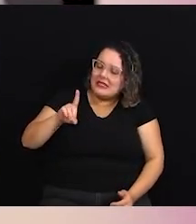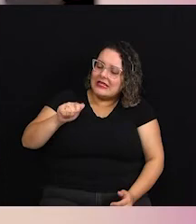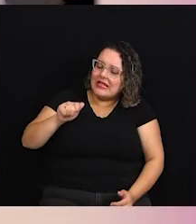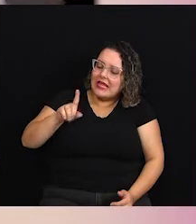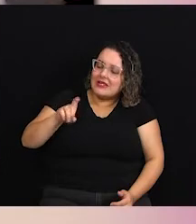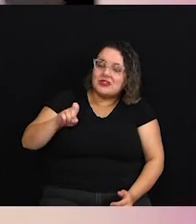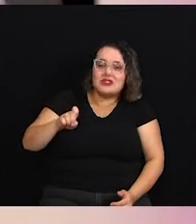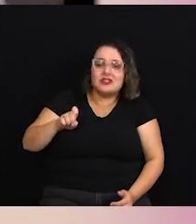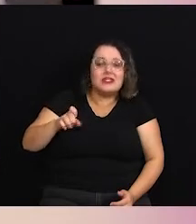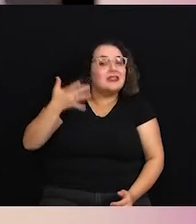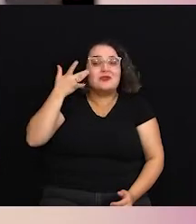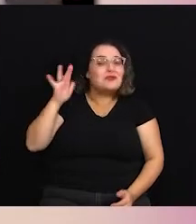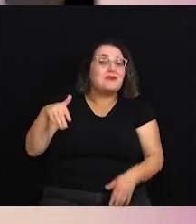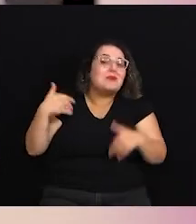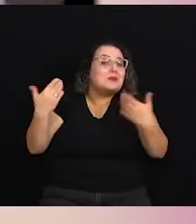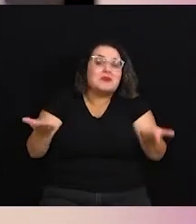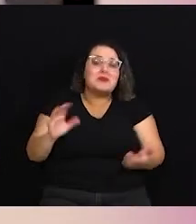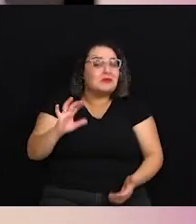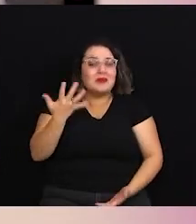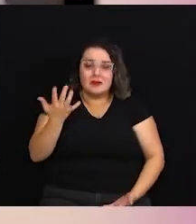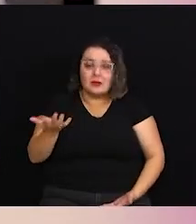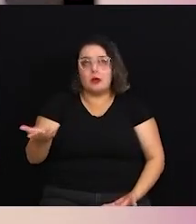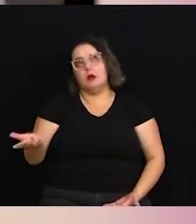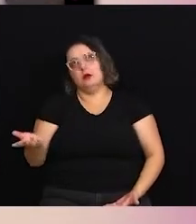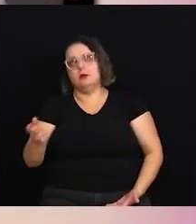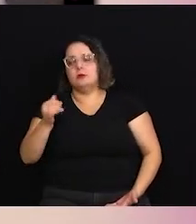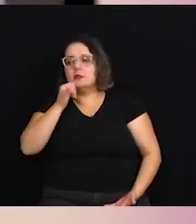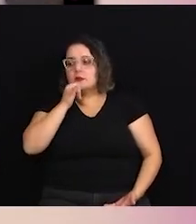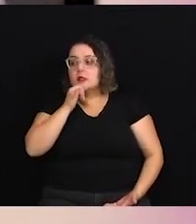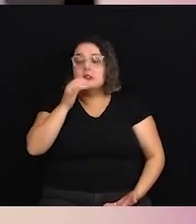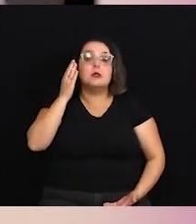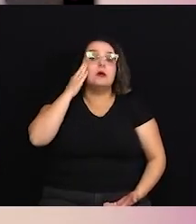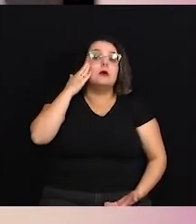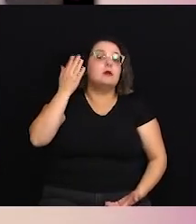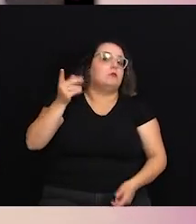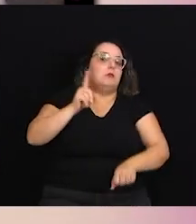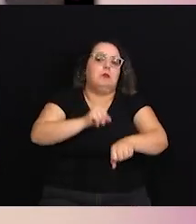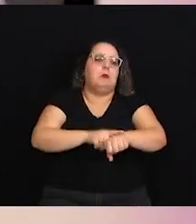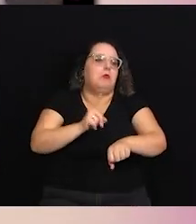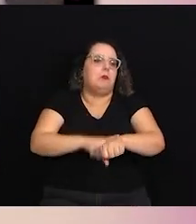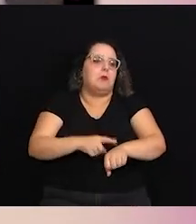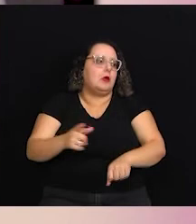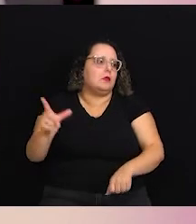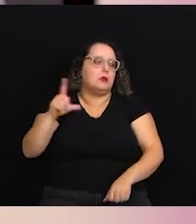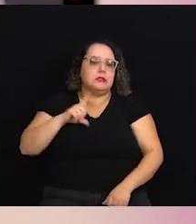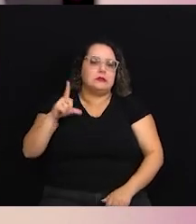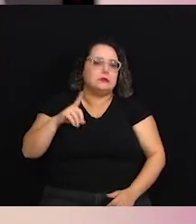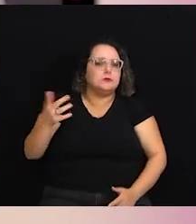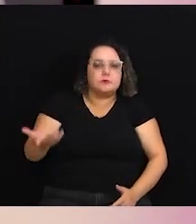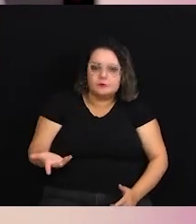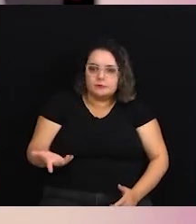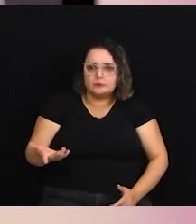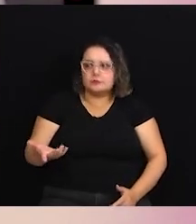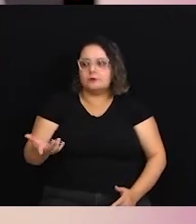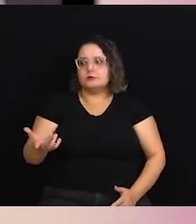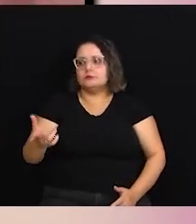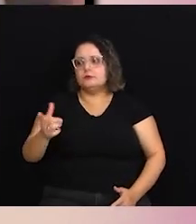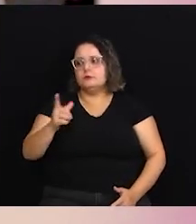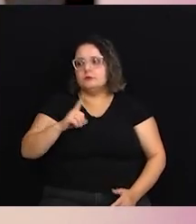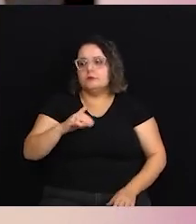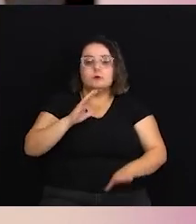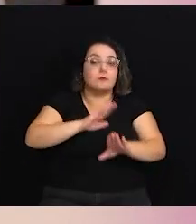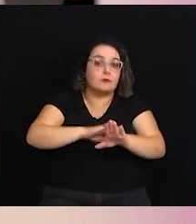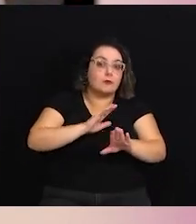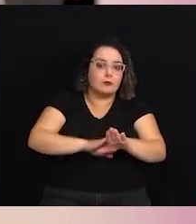previsível que já temos como saber que horas que vai dar então a gente tem me